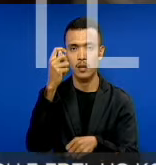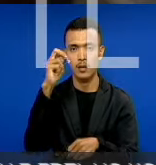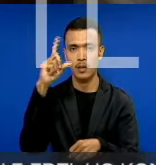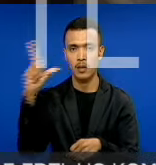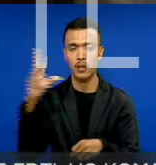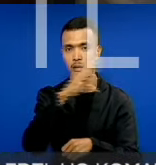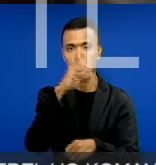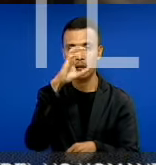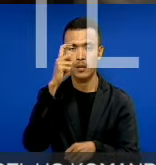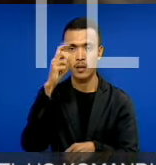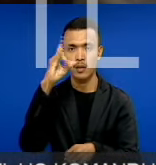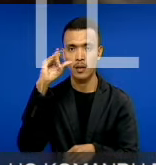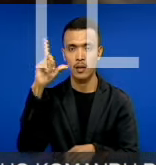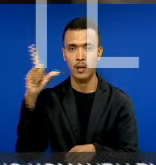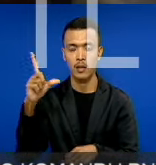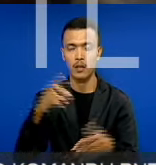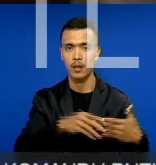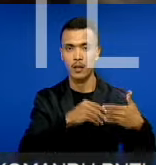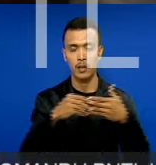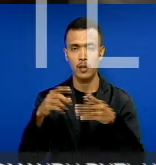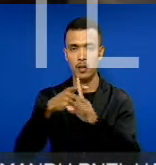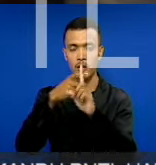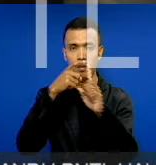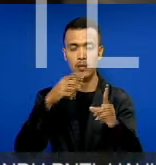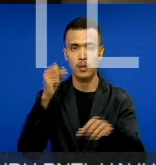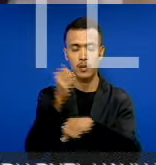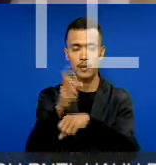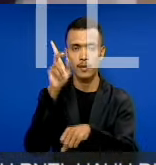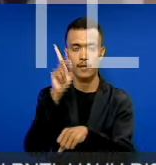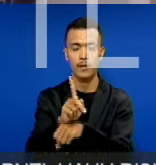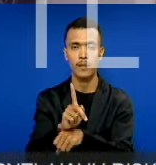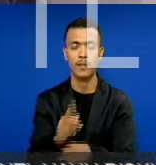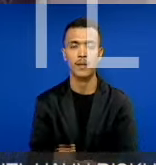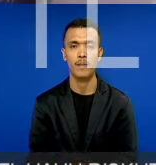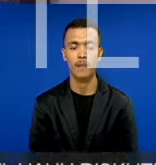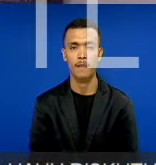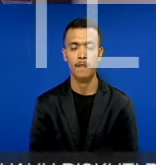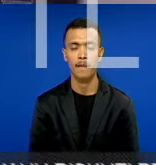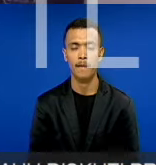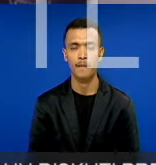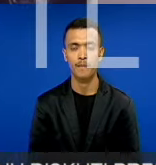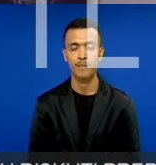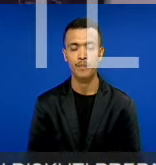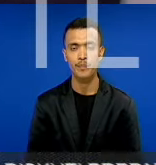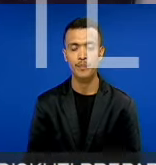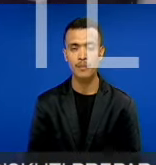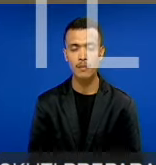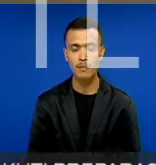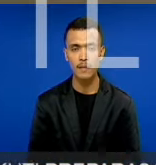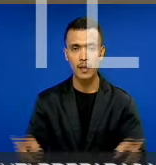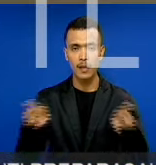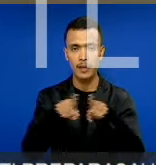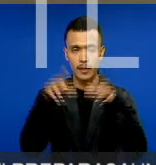no CCITL, Nebe lidera o secretário Estado de Formação Profissional do Emprego, Rosério Araújo Mendonça,